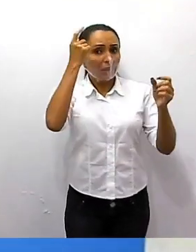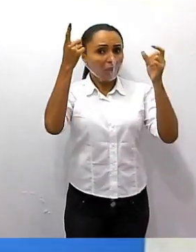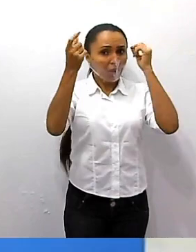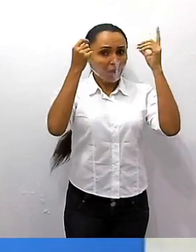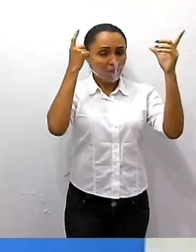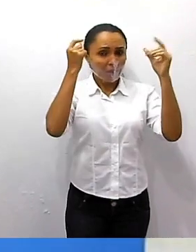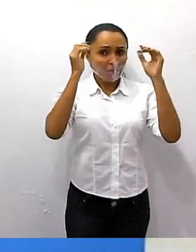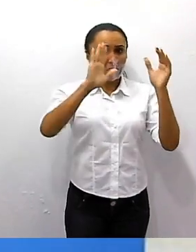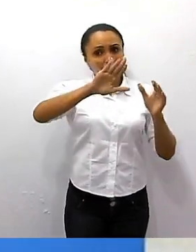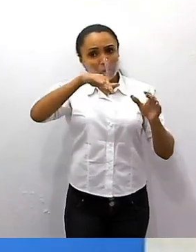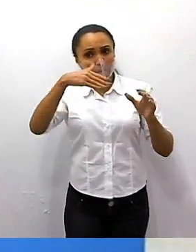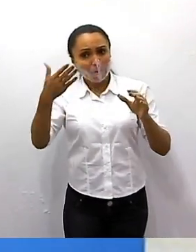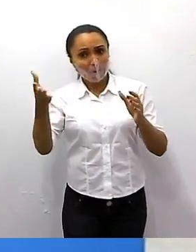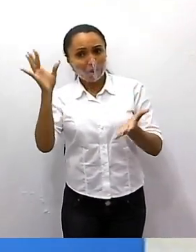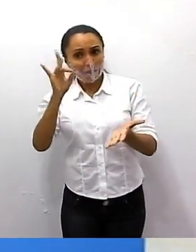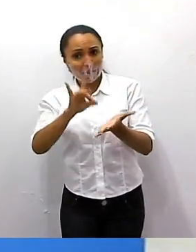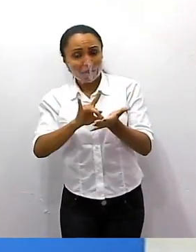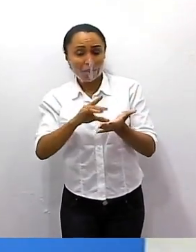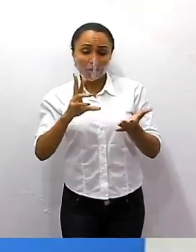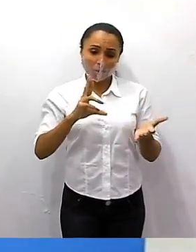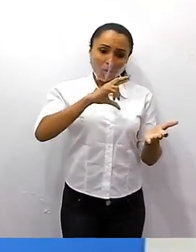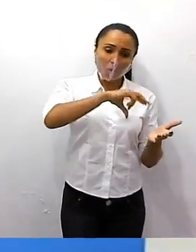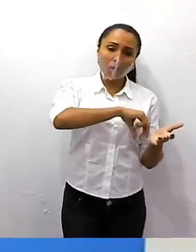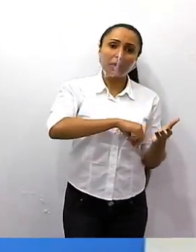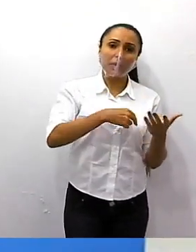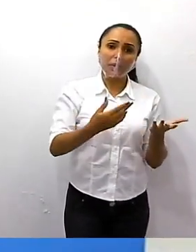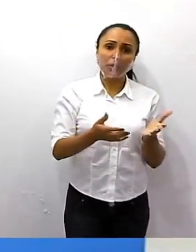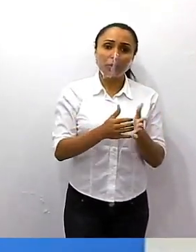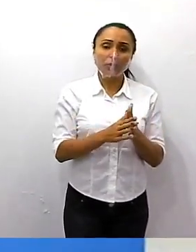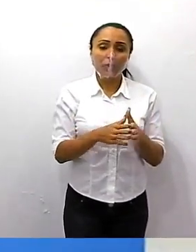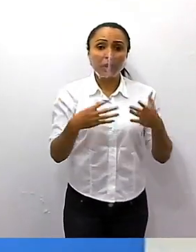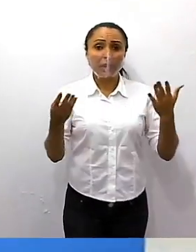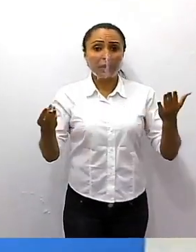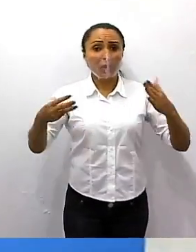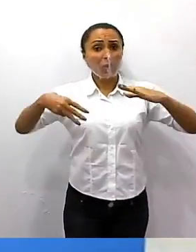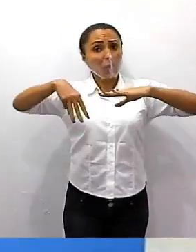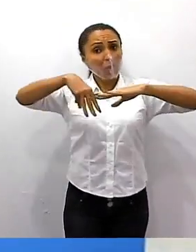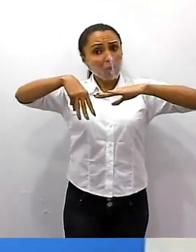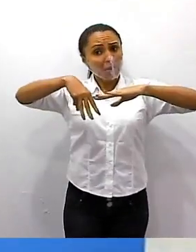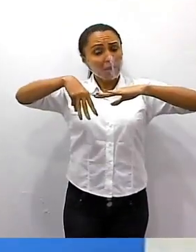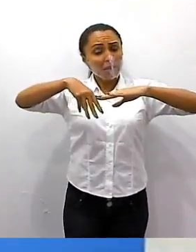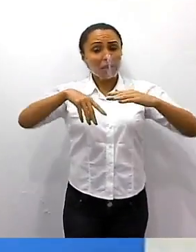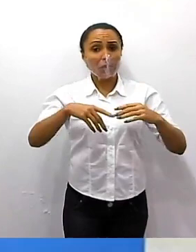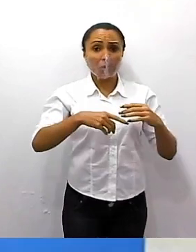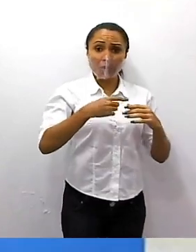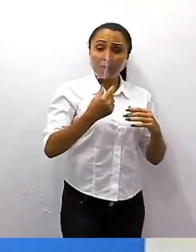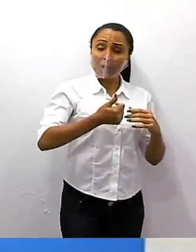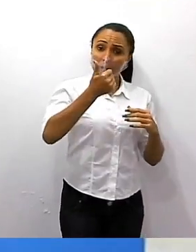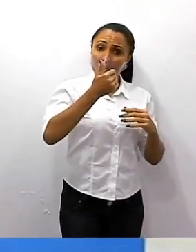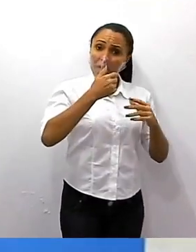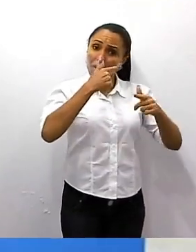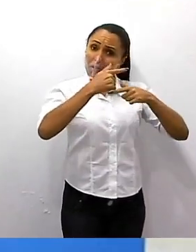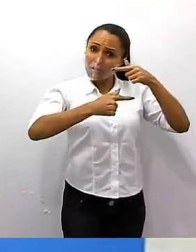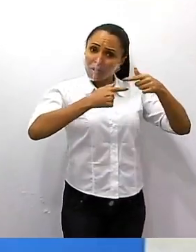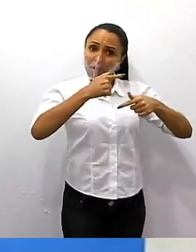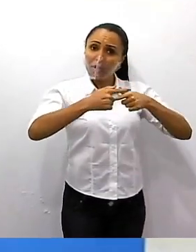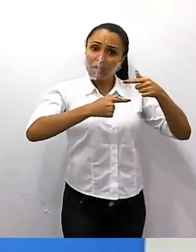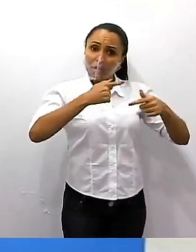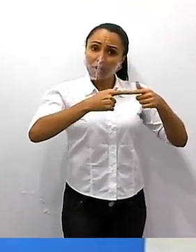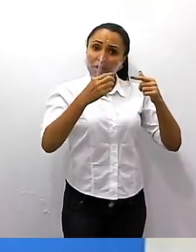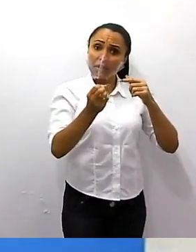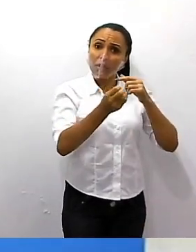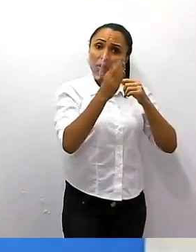realidade, foi o romantismo, né? Então é com o modernismo, principalmente com a primeira geração, que nós vamos ter esse